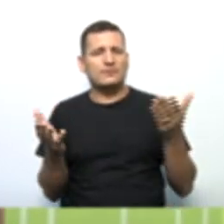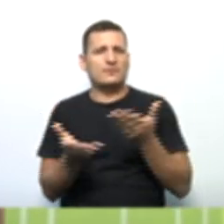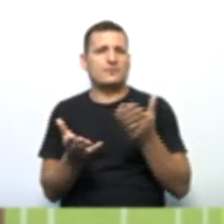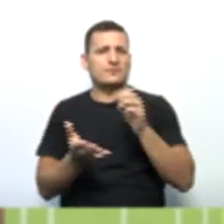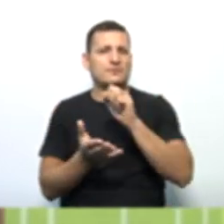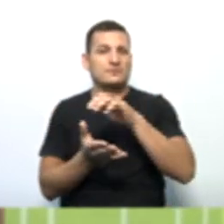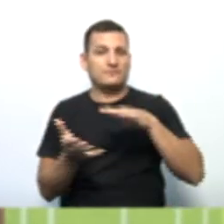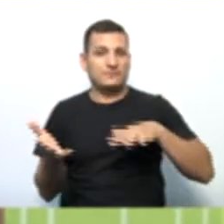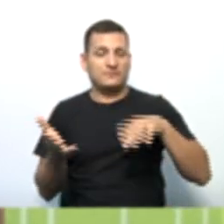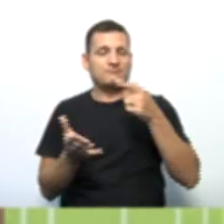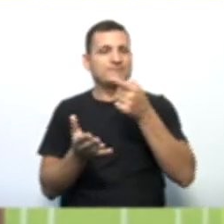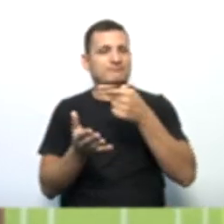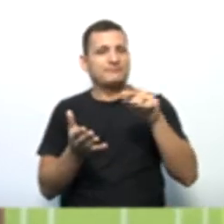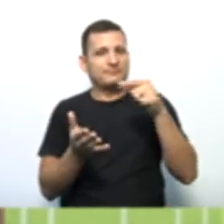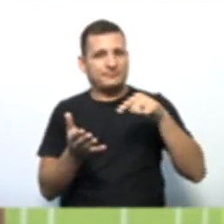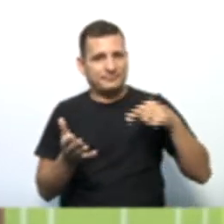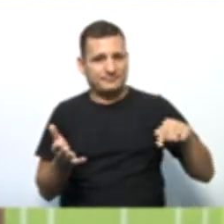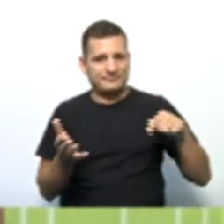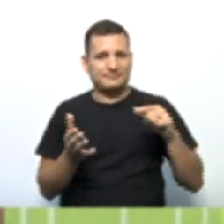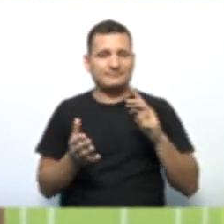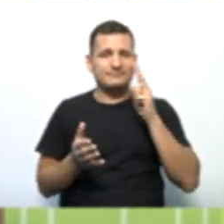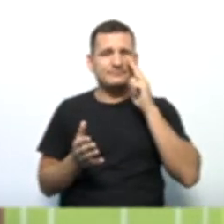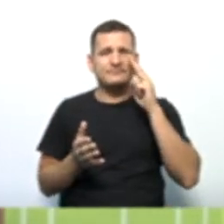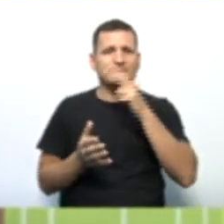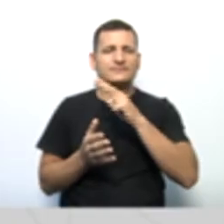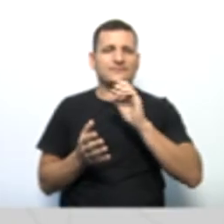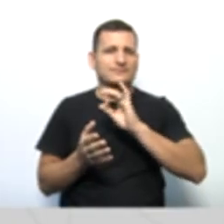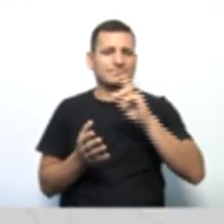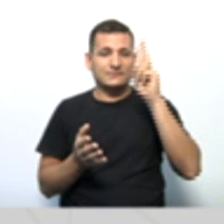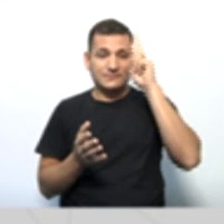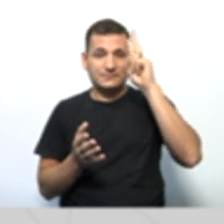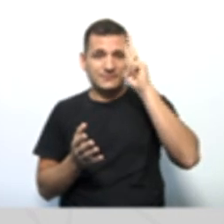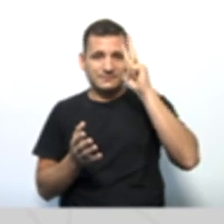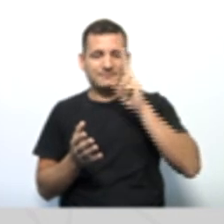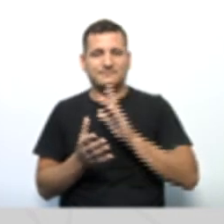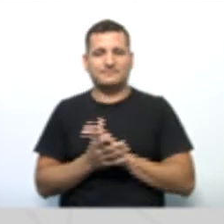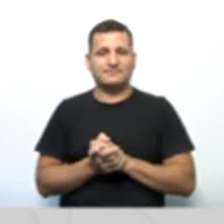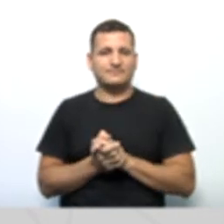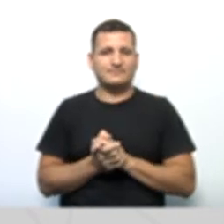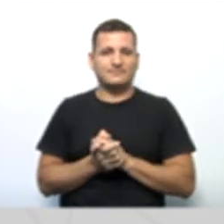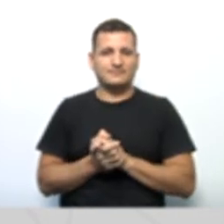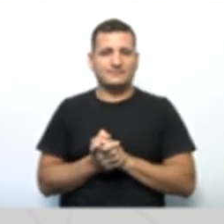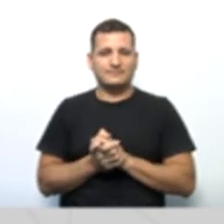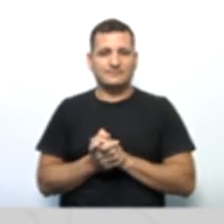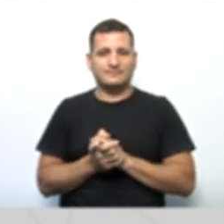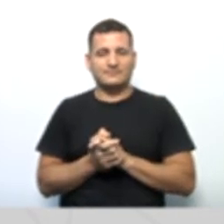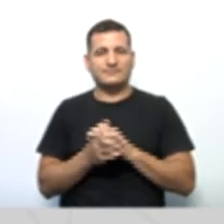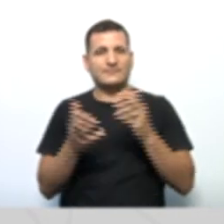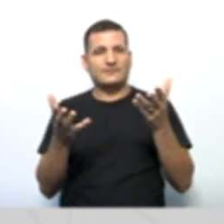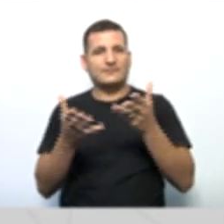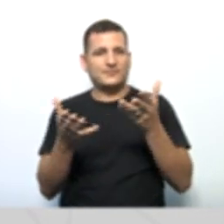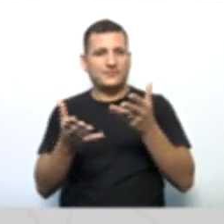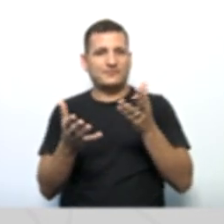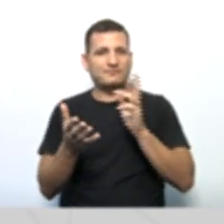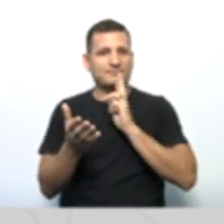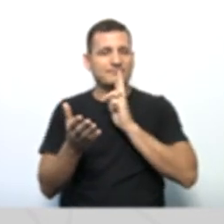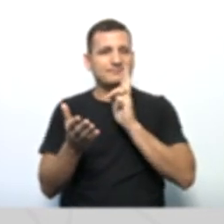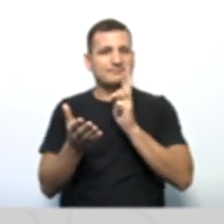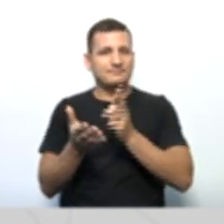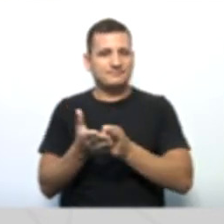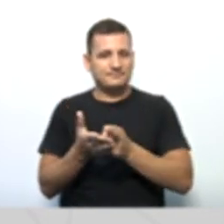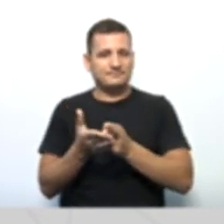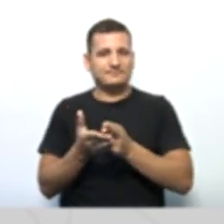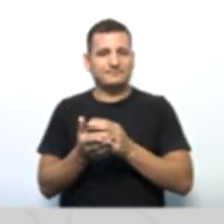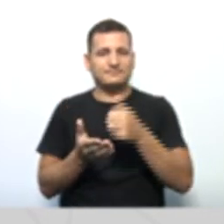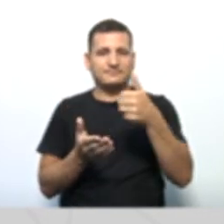e agora vamos resolver. Então vamos dar uma olhada só para a gente lembrar o que ficou para a gente fazer agora em sala. Questão